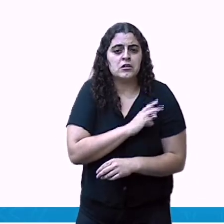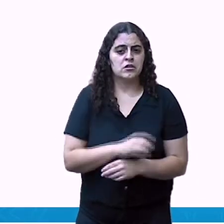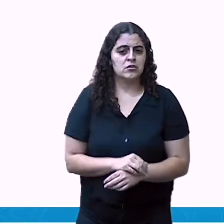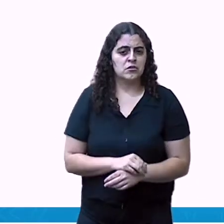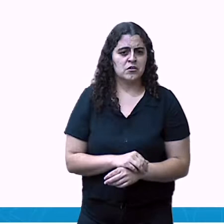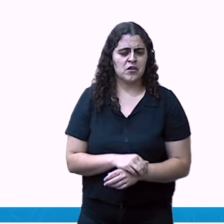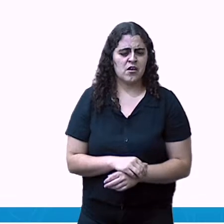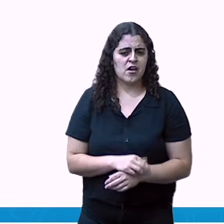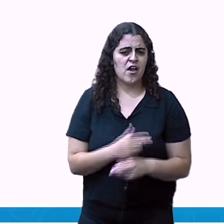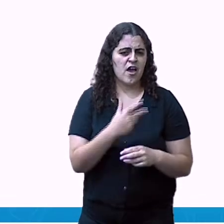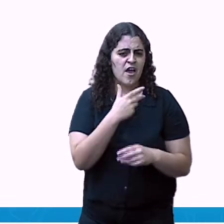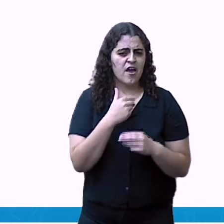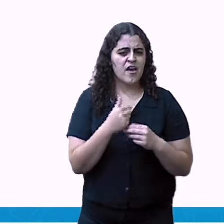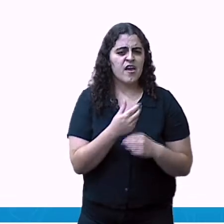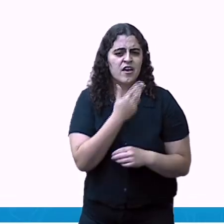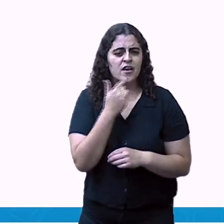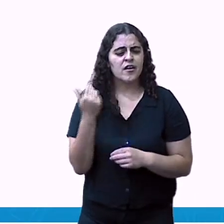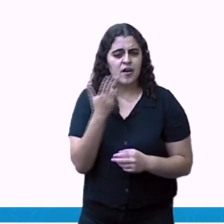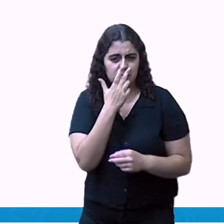felizes?